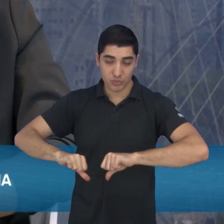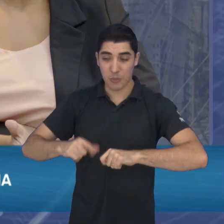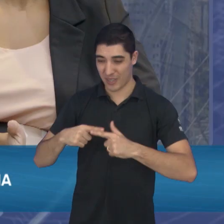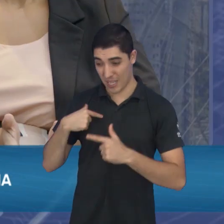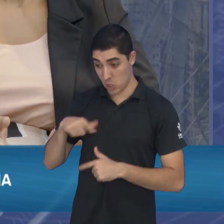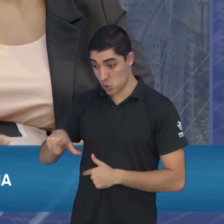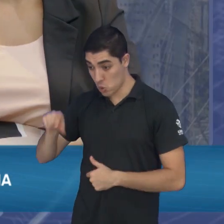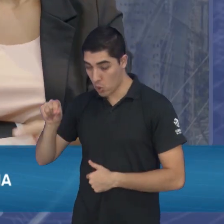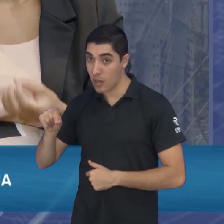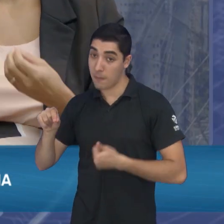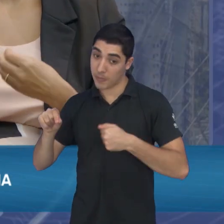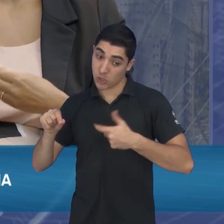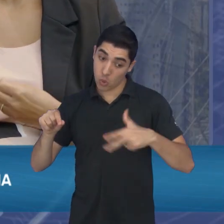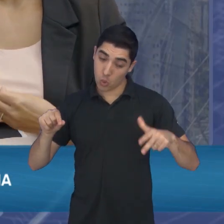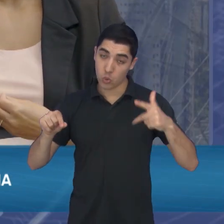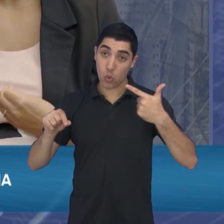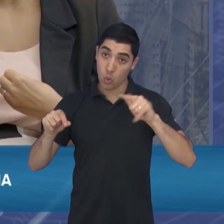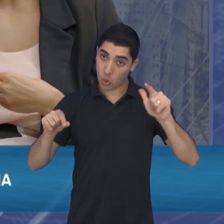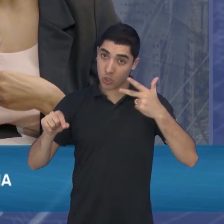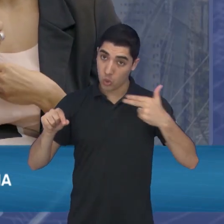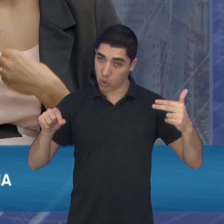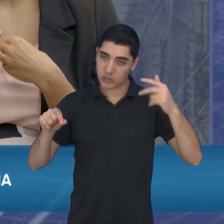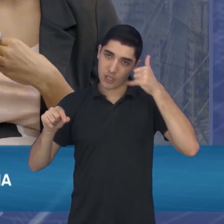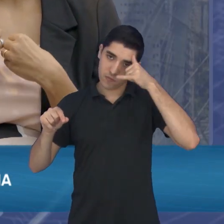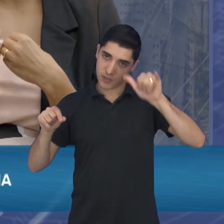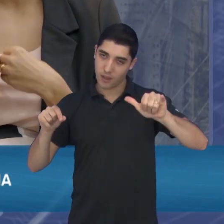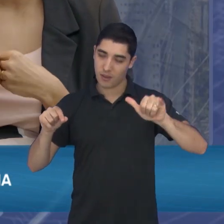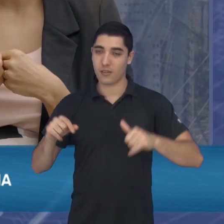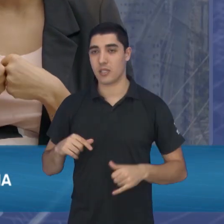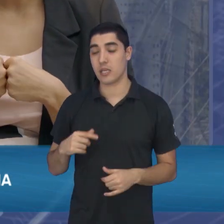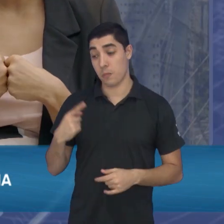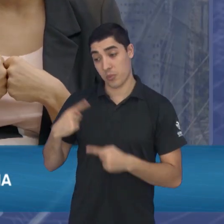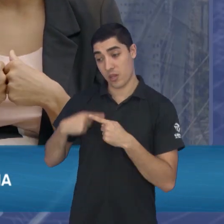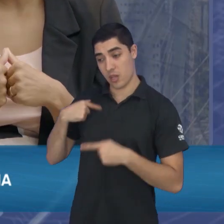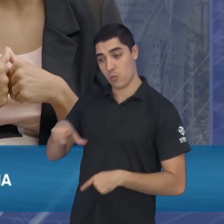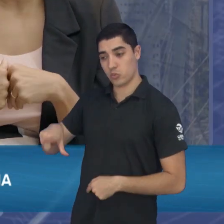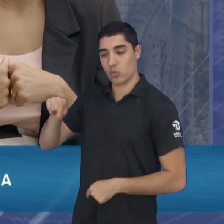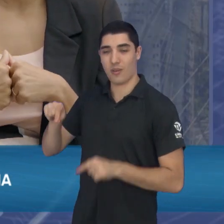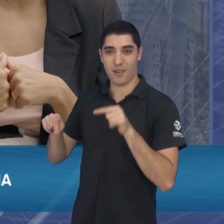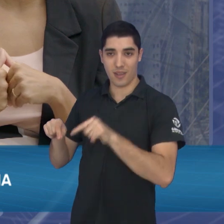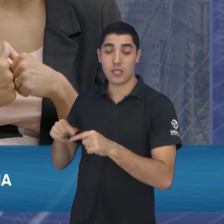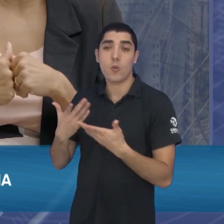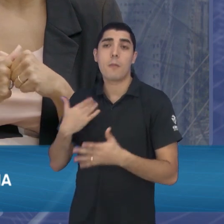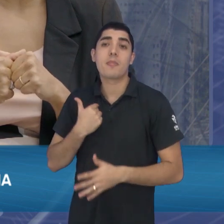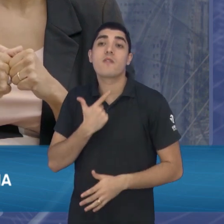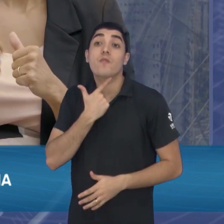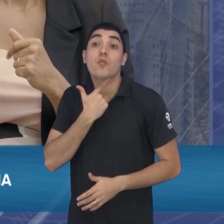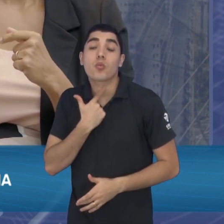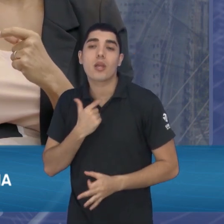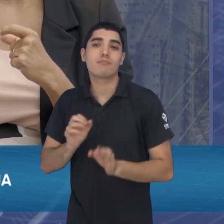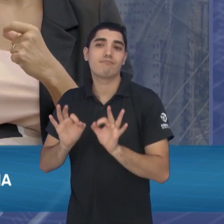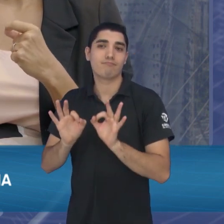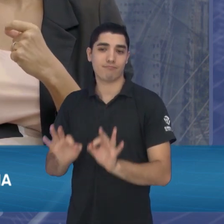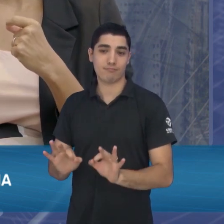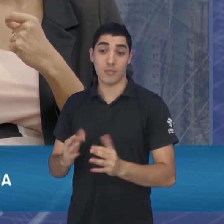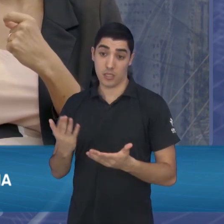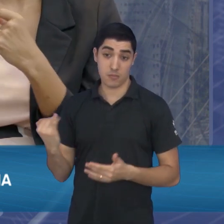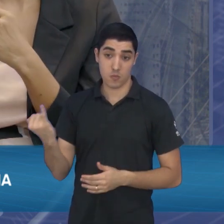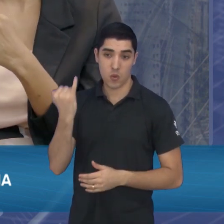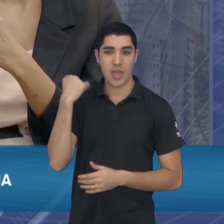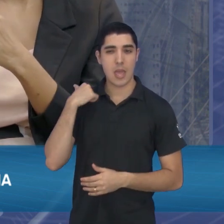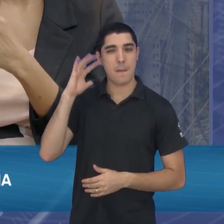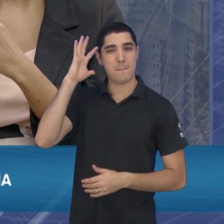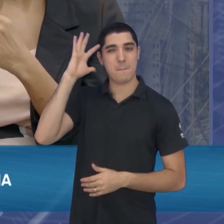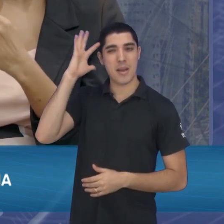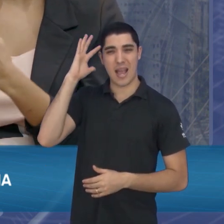Sim. Entende? Então, entender o que é do meu desejo mesmo é importante, porque pode ser que eu acho que eu tenho